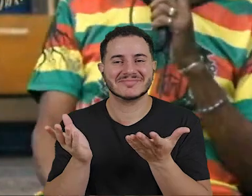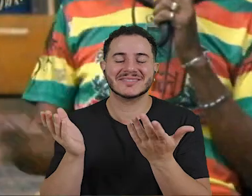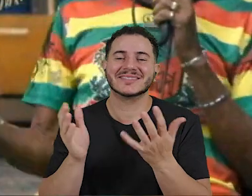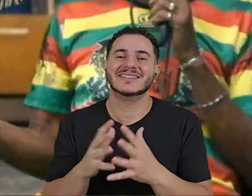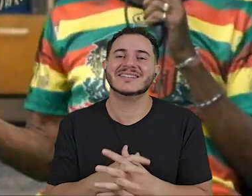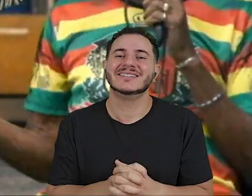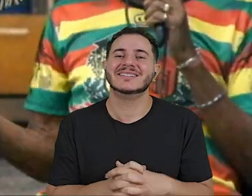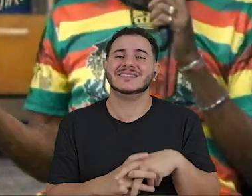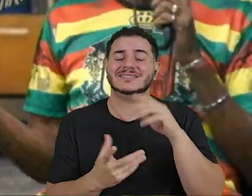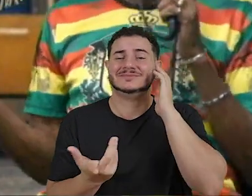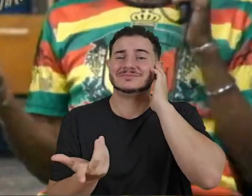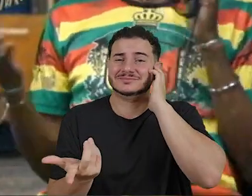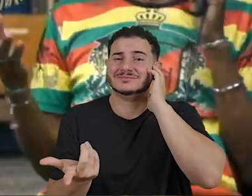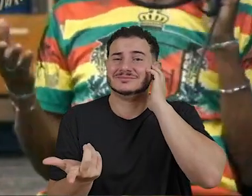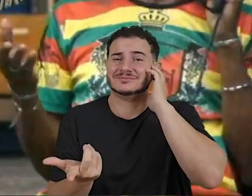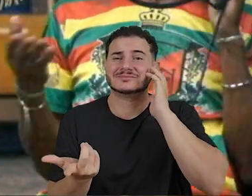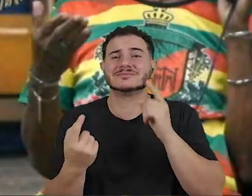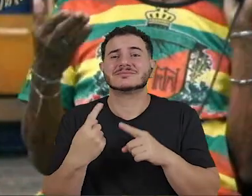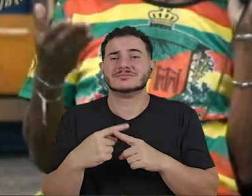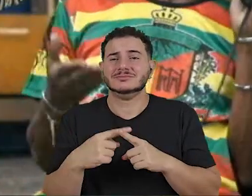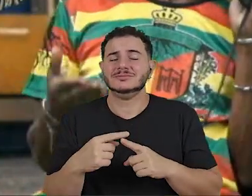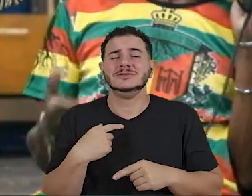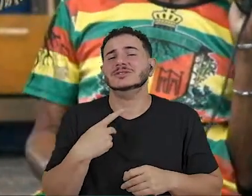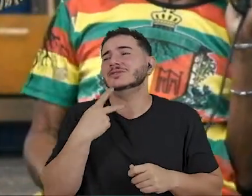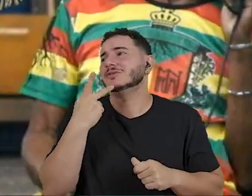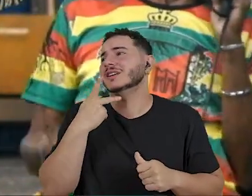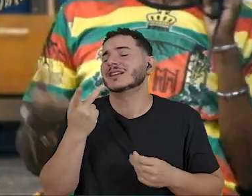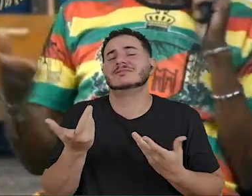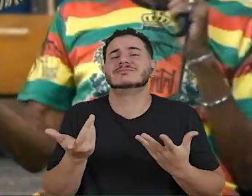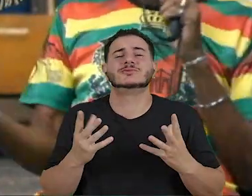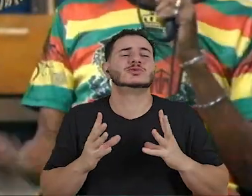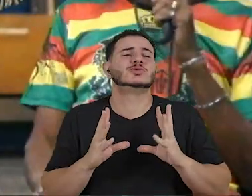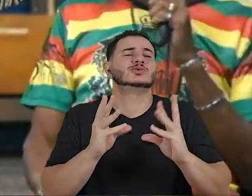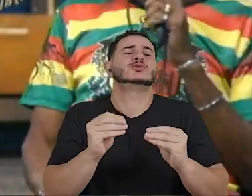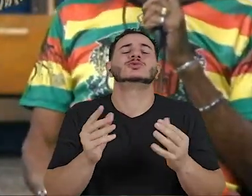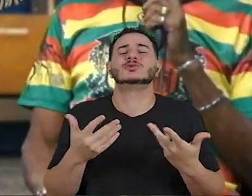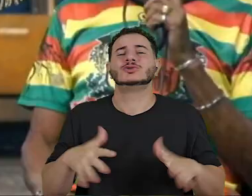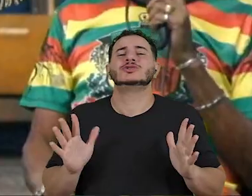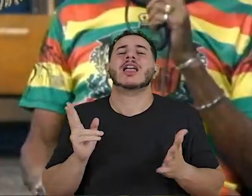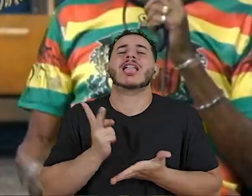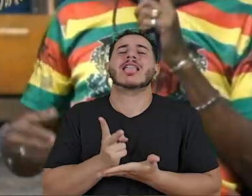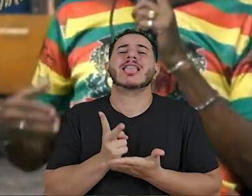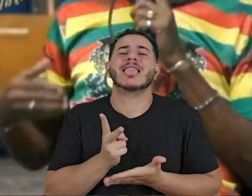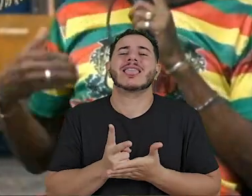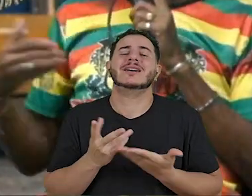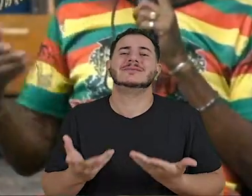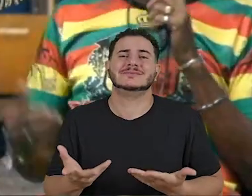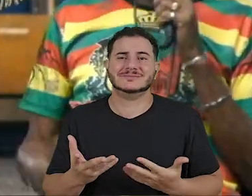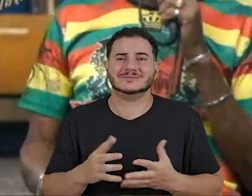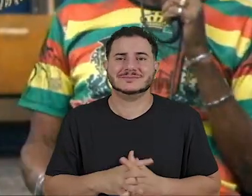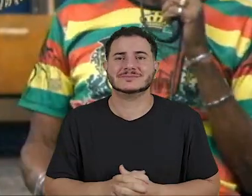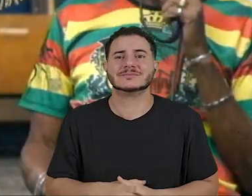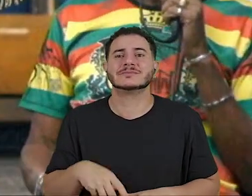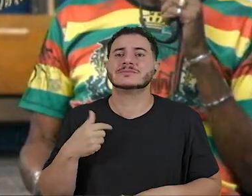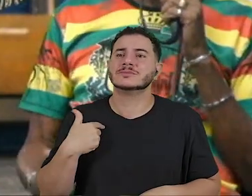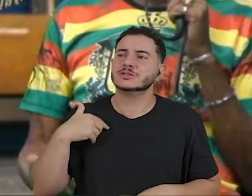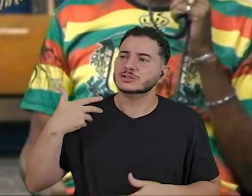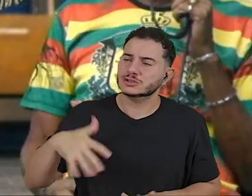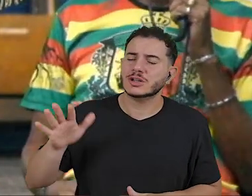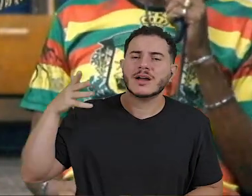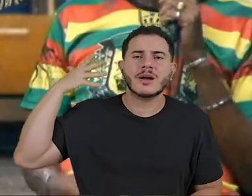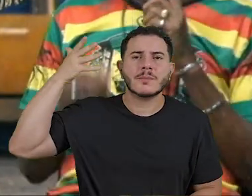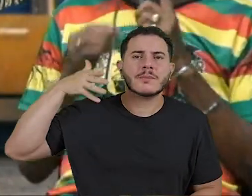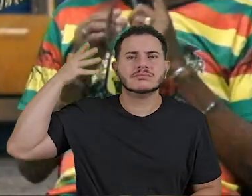porque quando o cara for falar, já não tem nada o que falar, né? Porque o fulano já falou tudo. Então é o seguinte, no decorrer da nossa palestra,